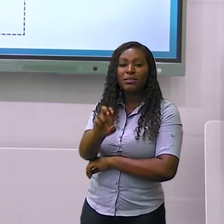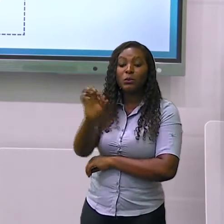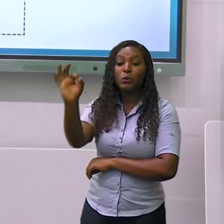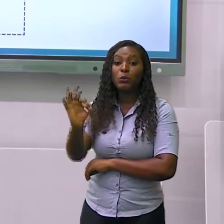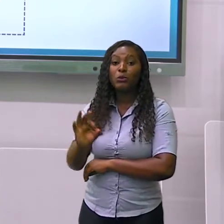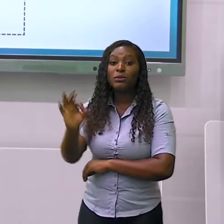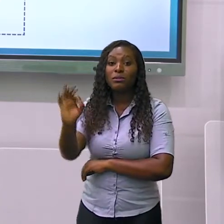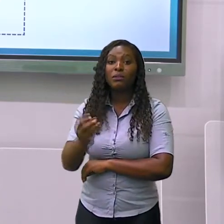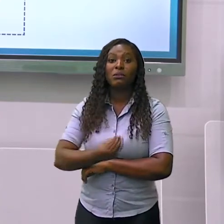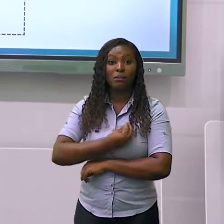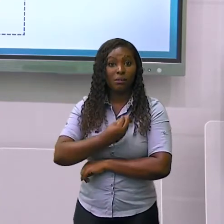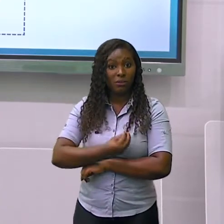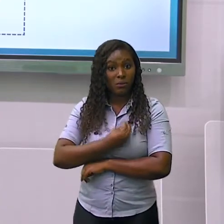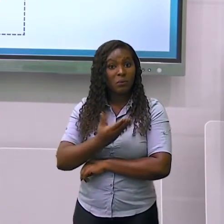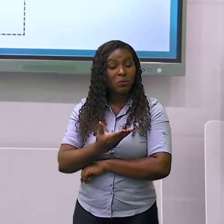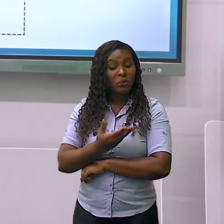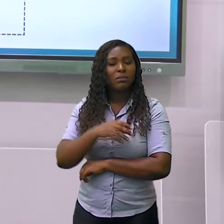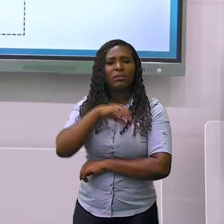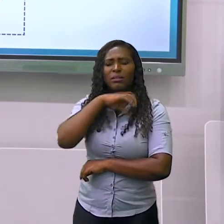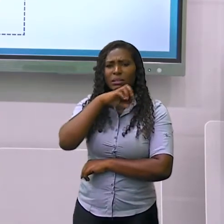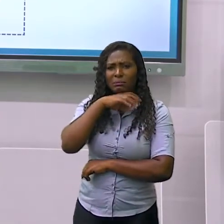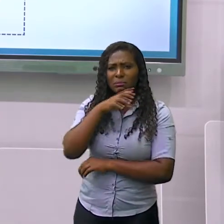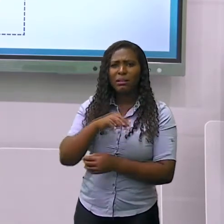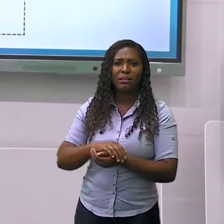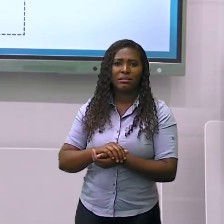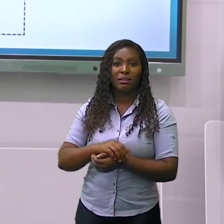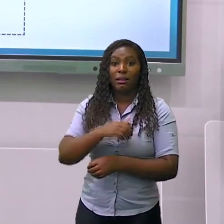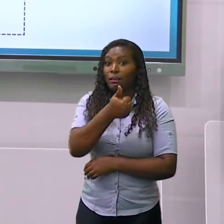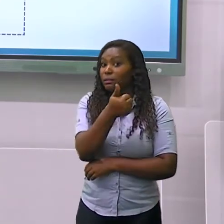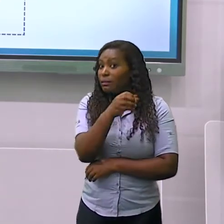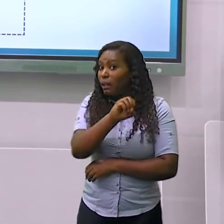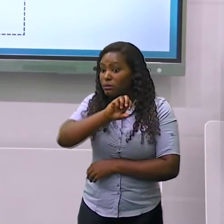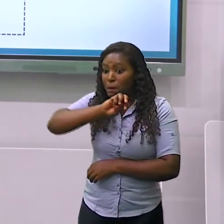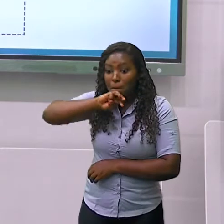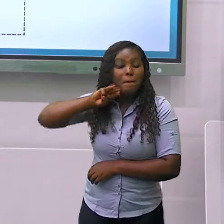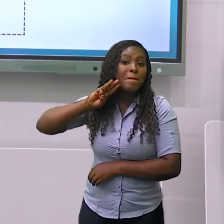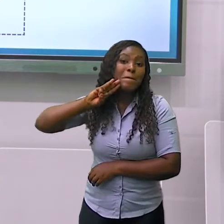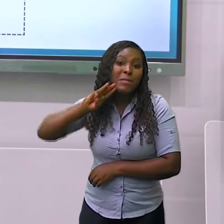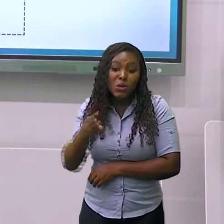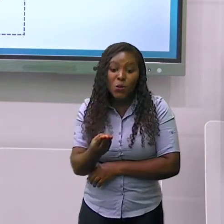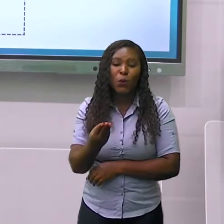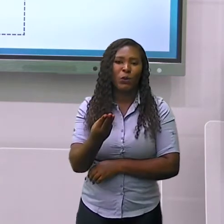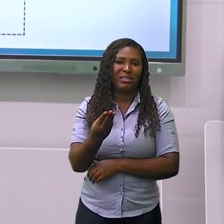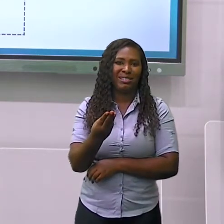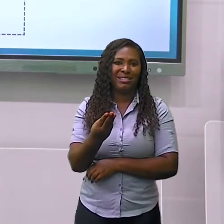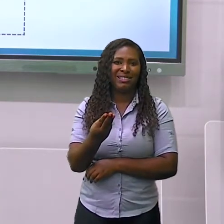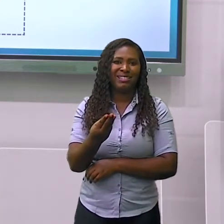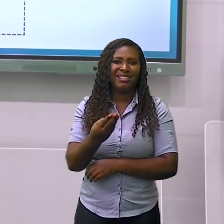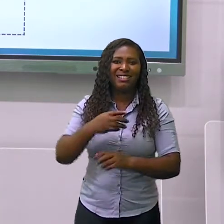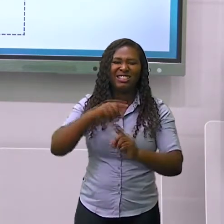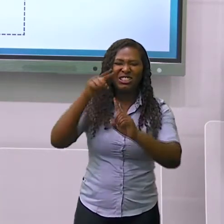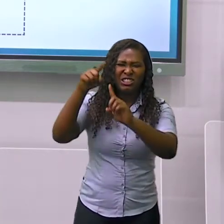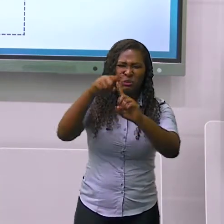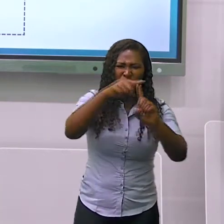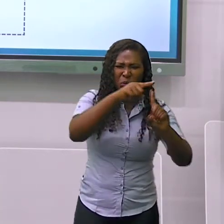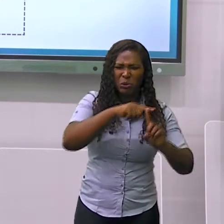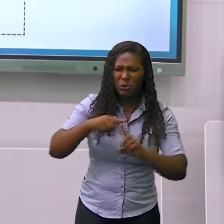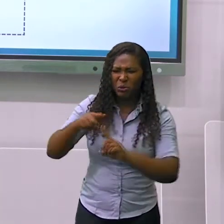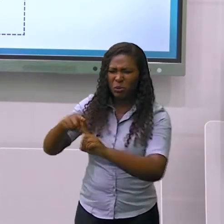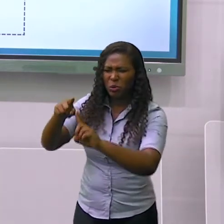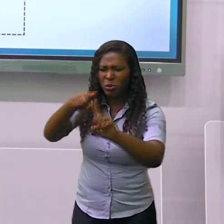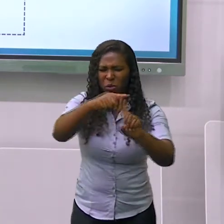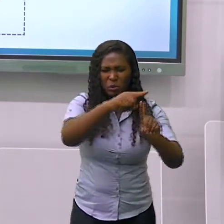existem cerca de 10 milhões de espécies que vivem nos oceanos. E aí estamos